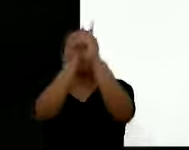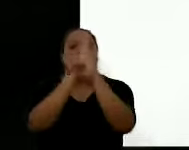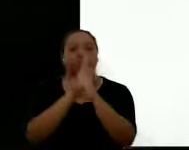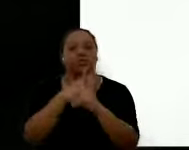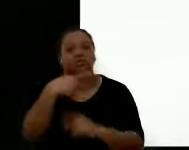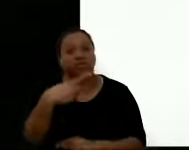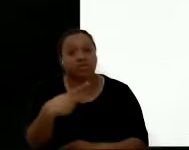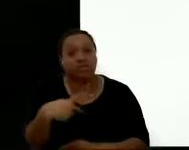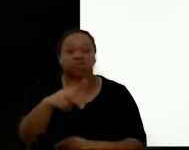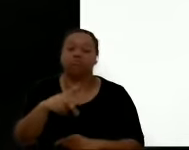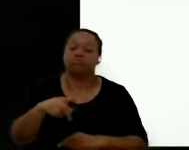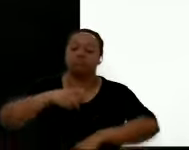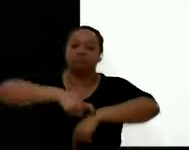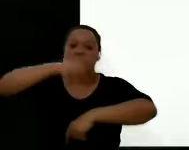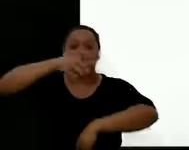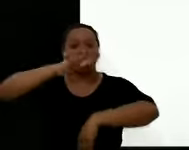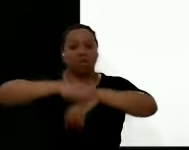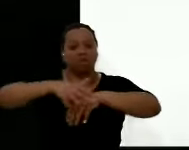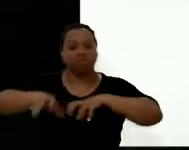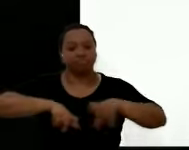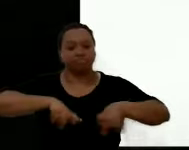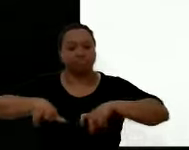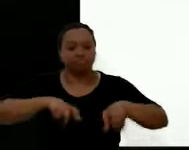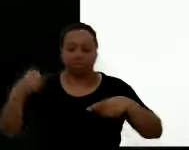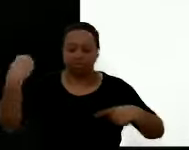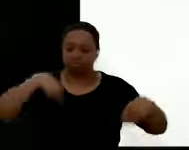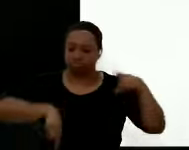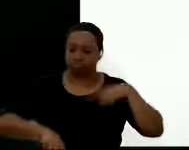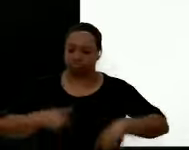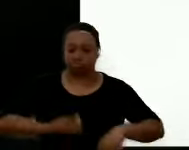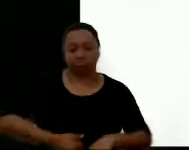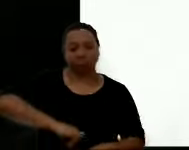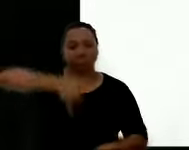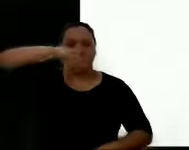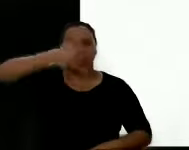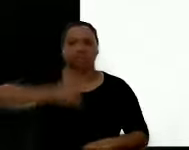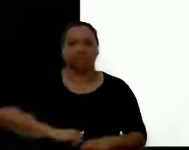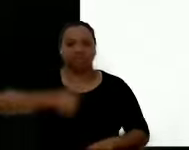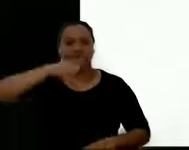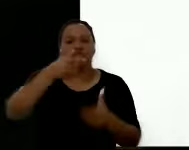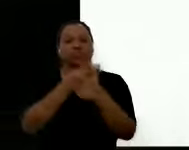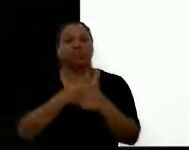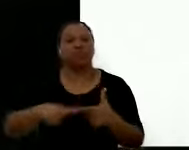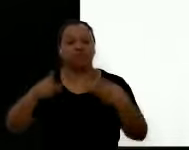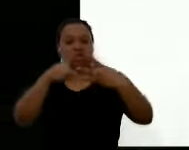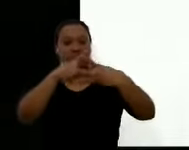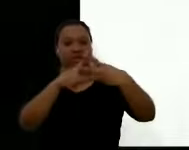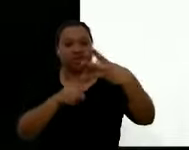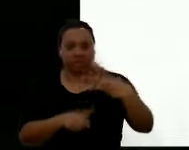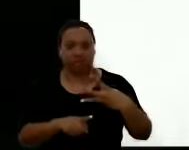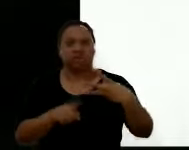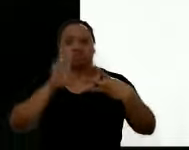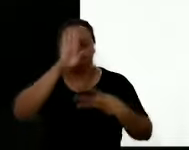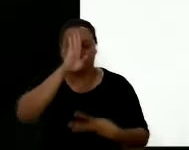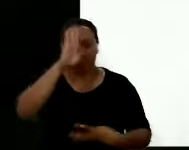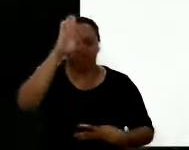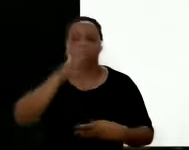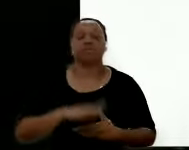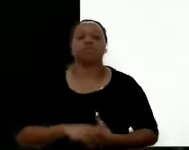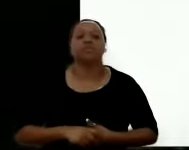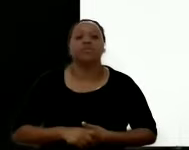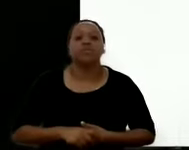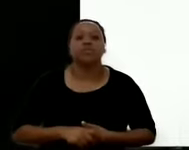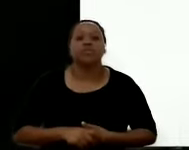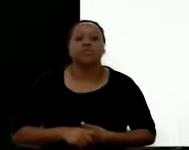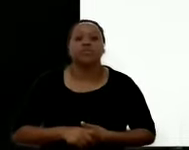Durante a intérfase, a célula encontra-se em seu momento de maior atividade metabólica, podendo ser dividido em